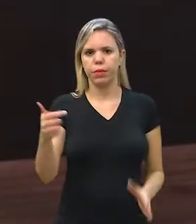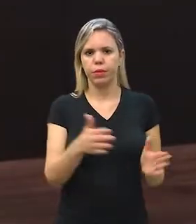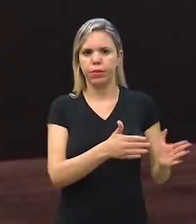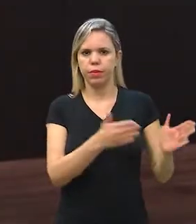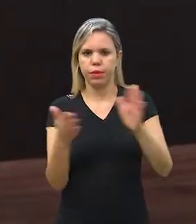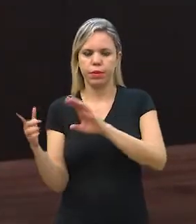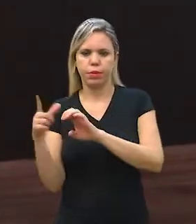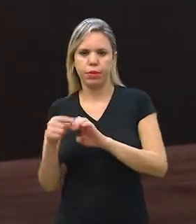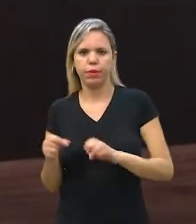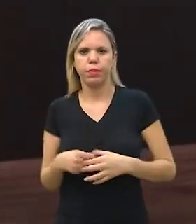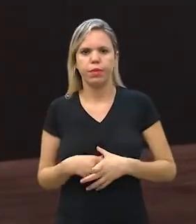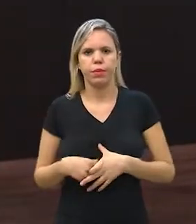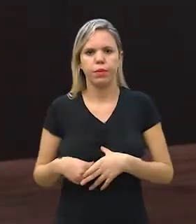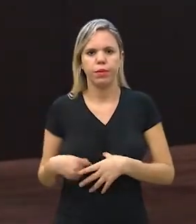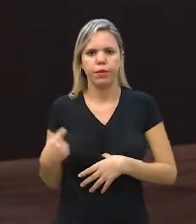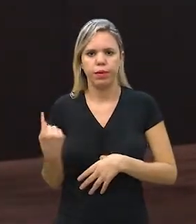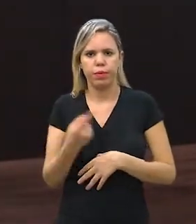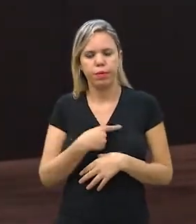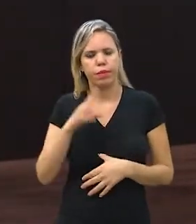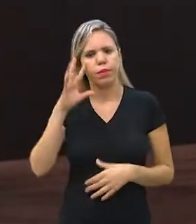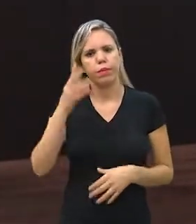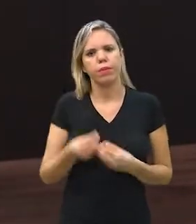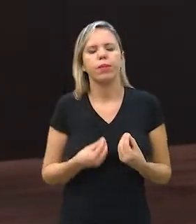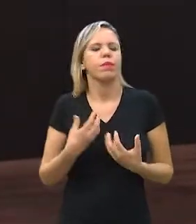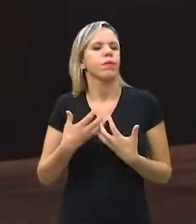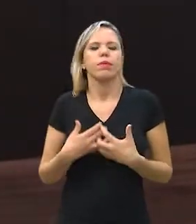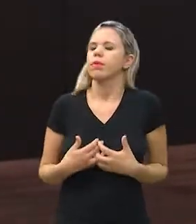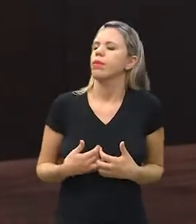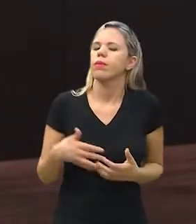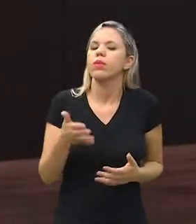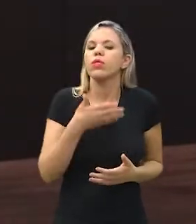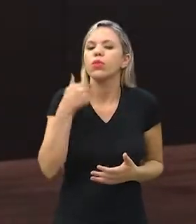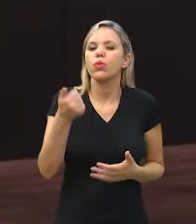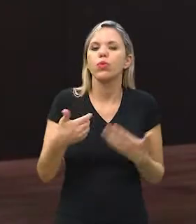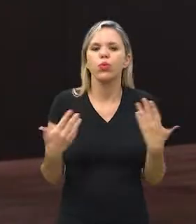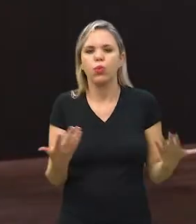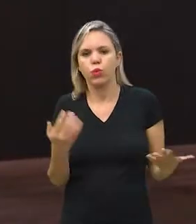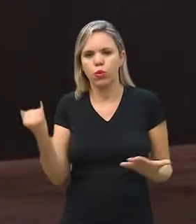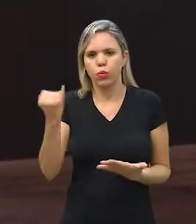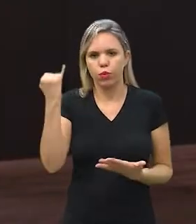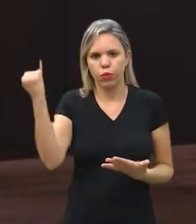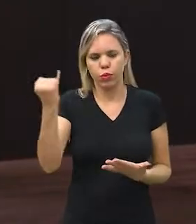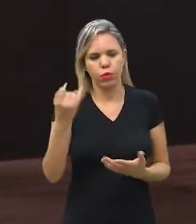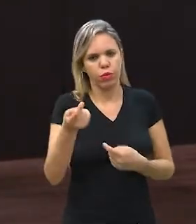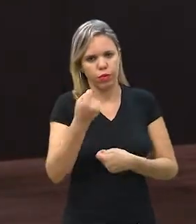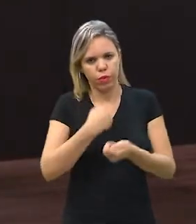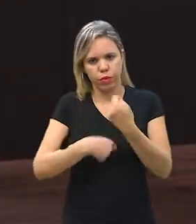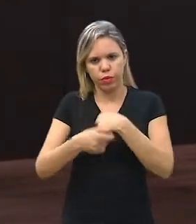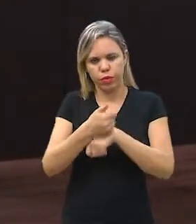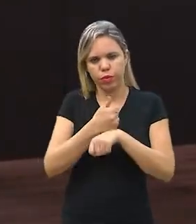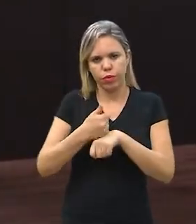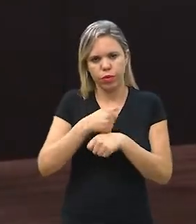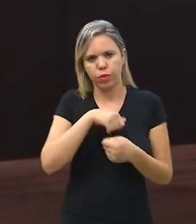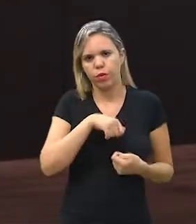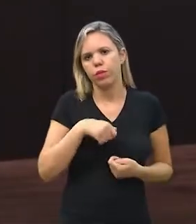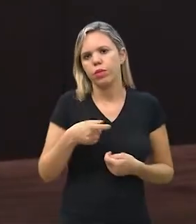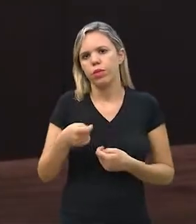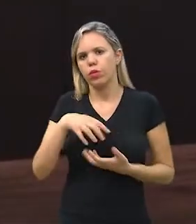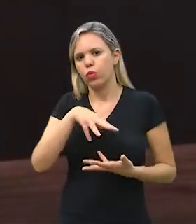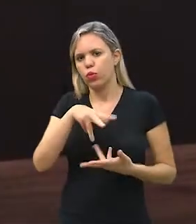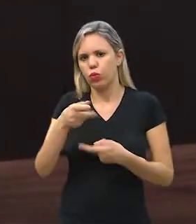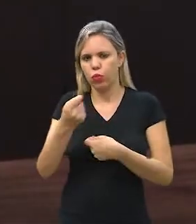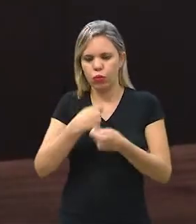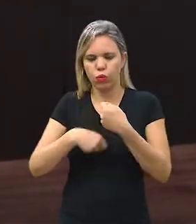Segundo bloco do Ser Empreendedor, e para a gente entender um pouco melhor qual é a importância do networking no mundo